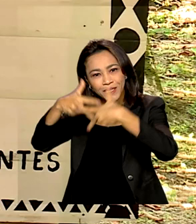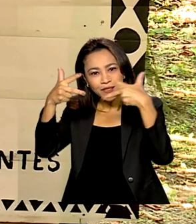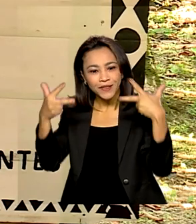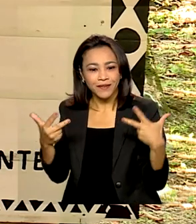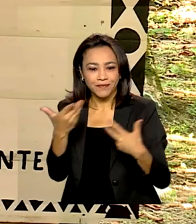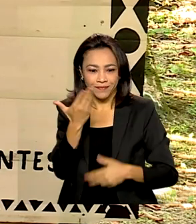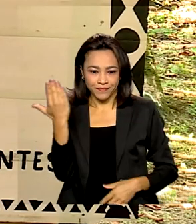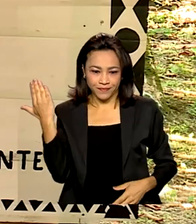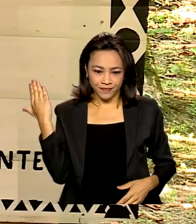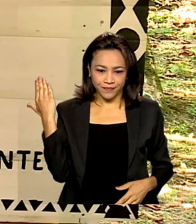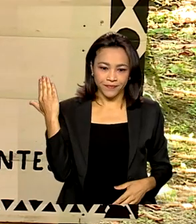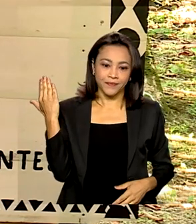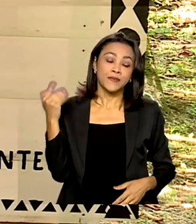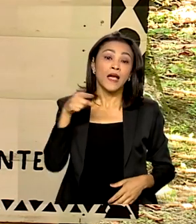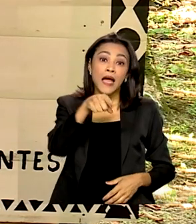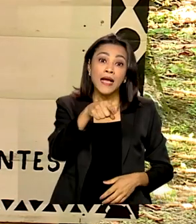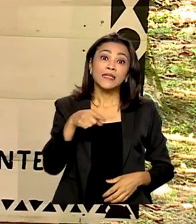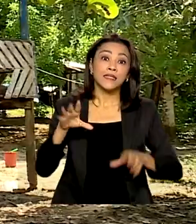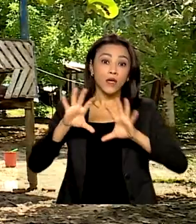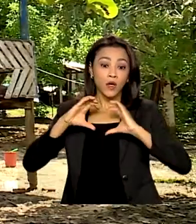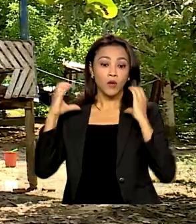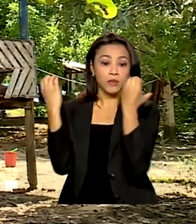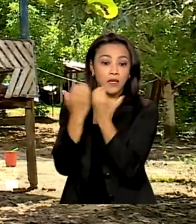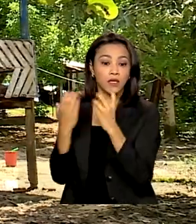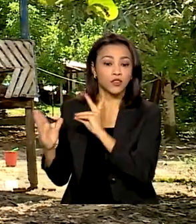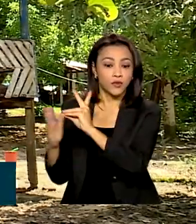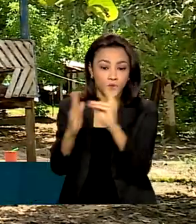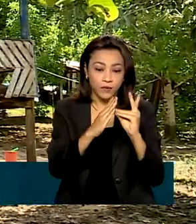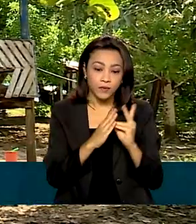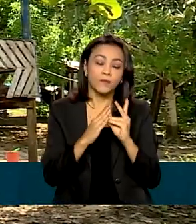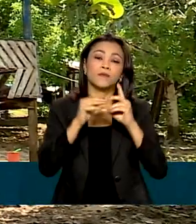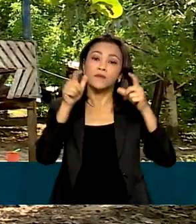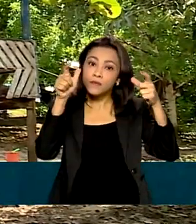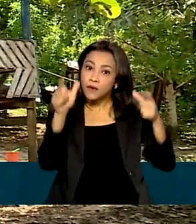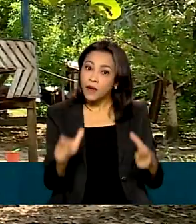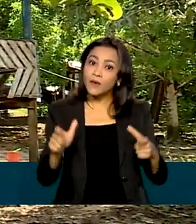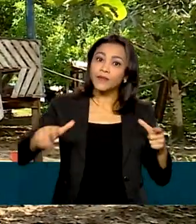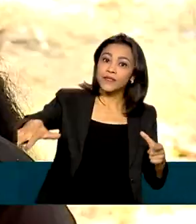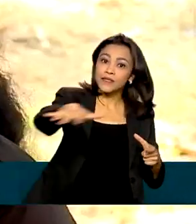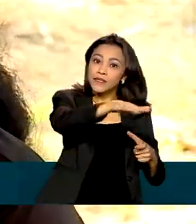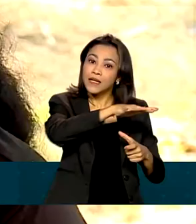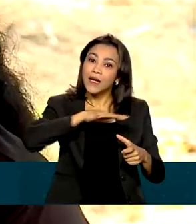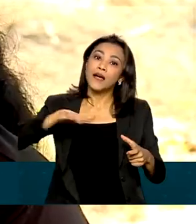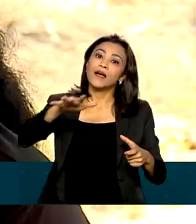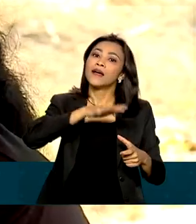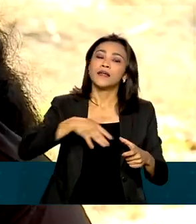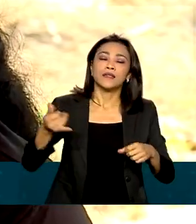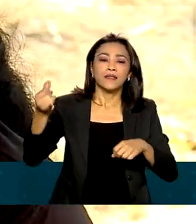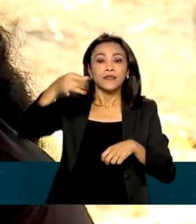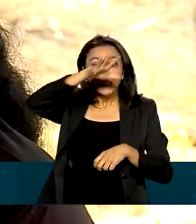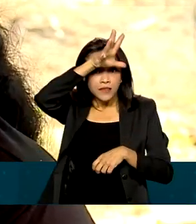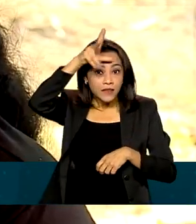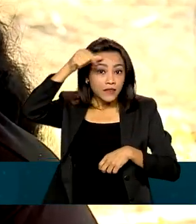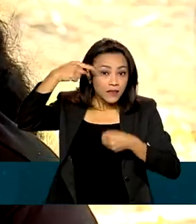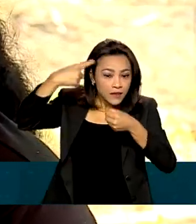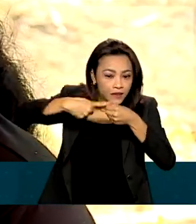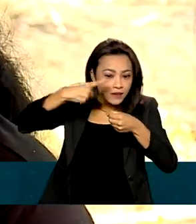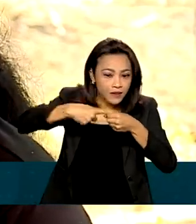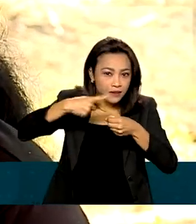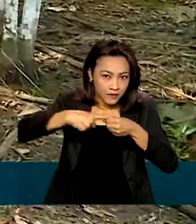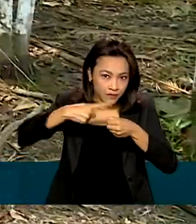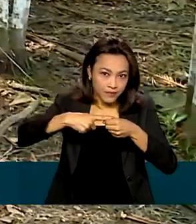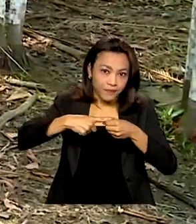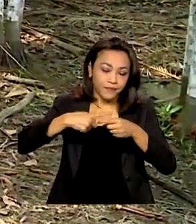a comunidade indígena Santa Maria localizada na área rural de Manaus possui Cinco Famílias da etnia